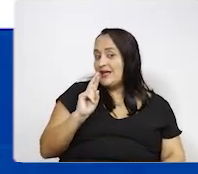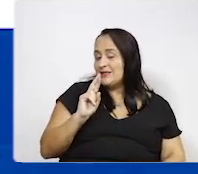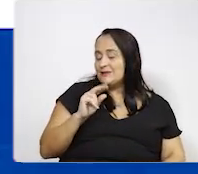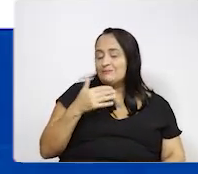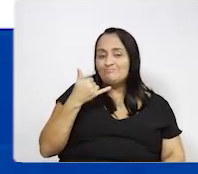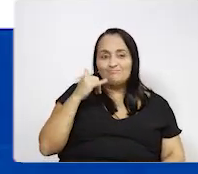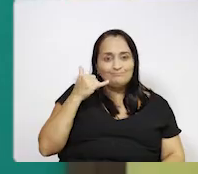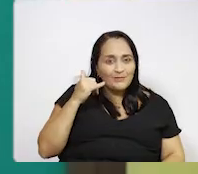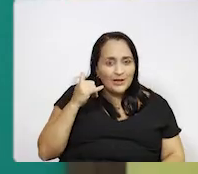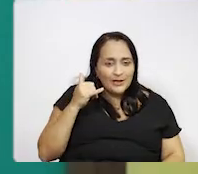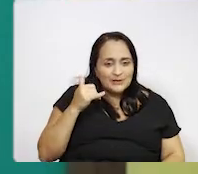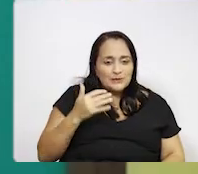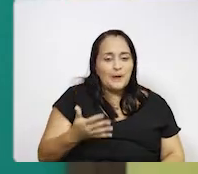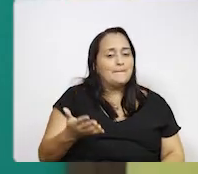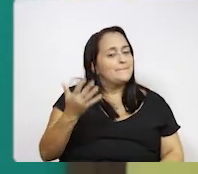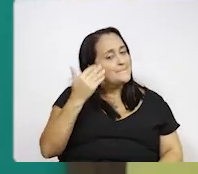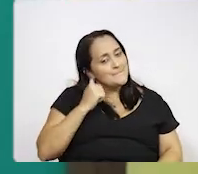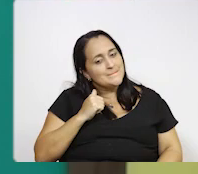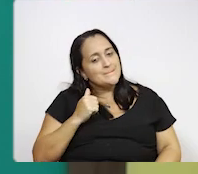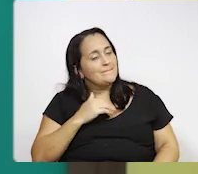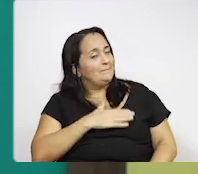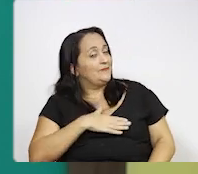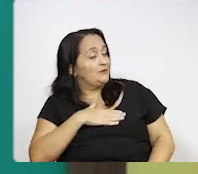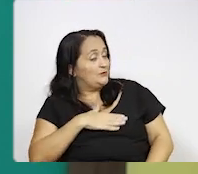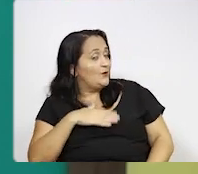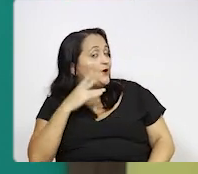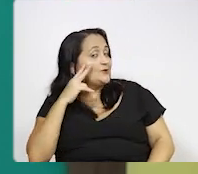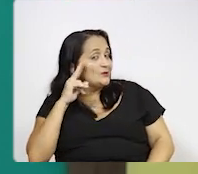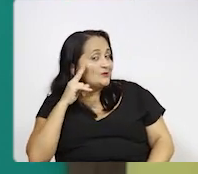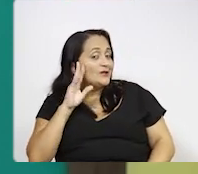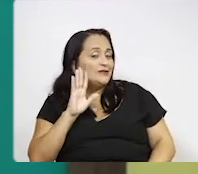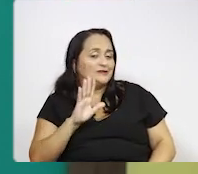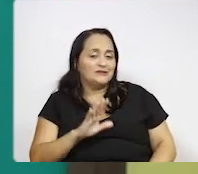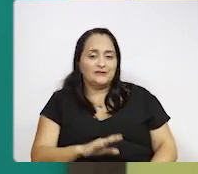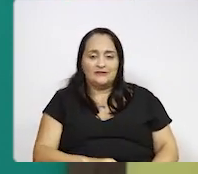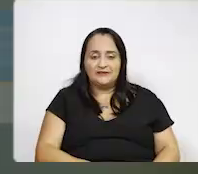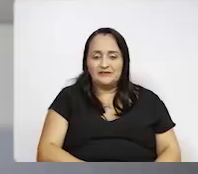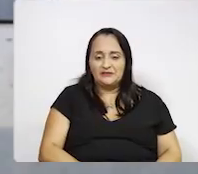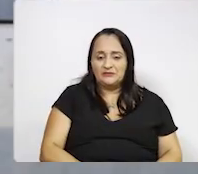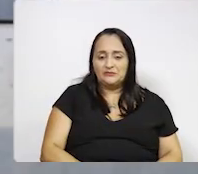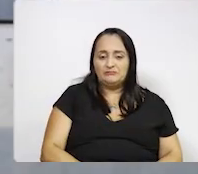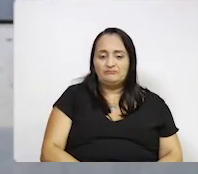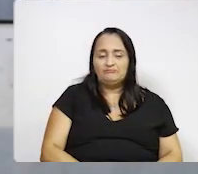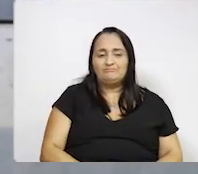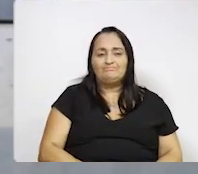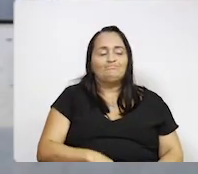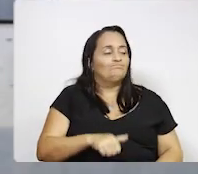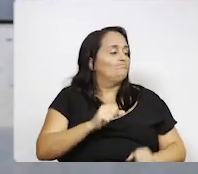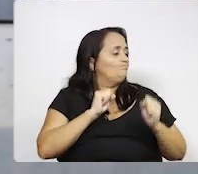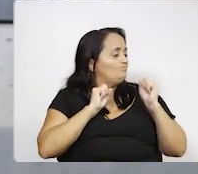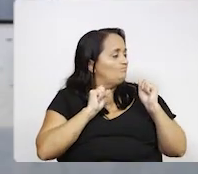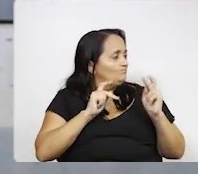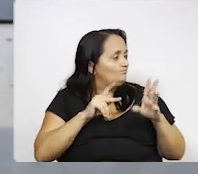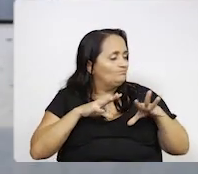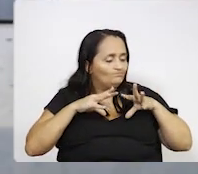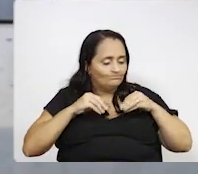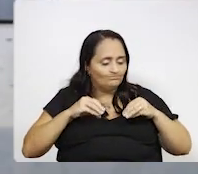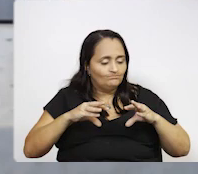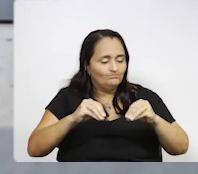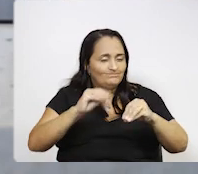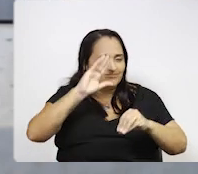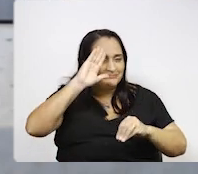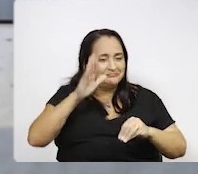R$26. Beleza? Vamos lá acompanhar, eu tô gostando da história, viu? Massa pronta,